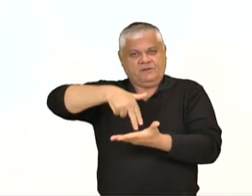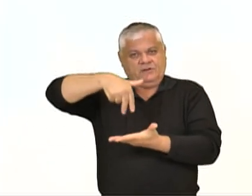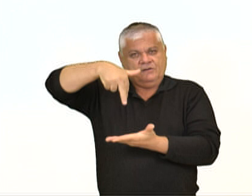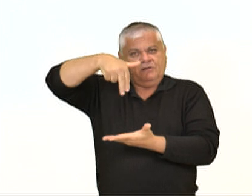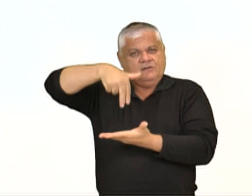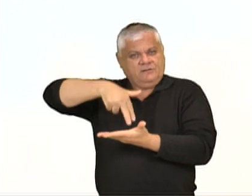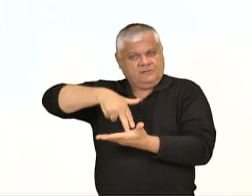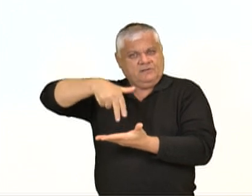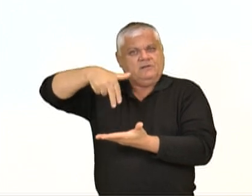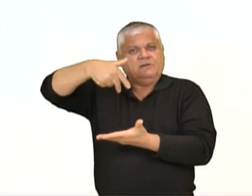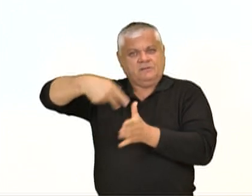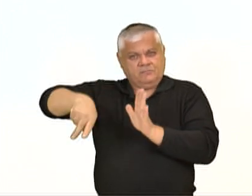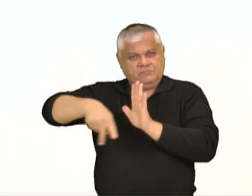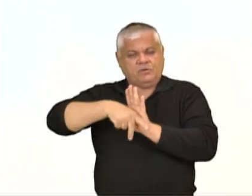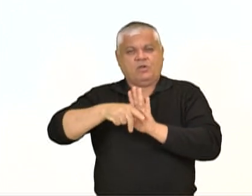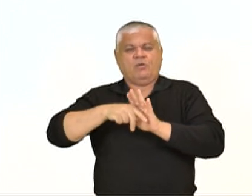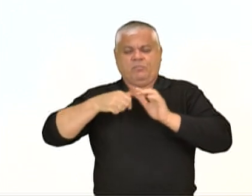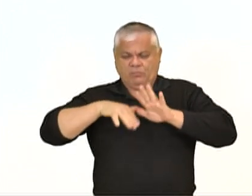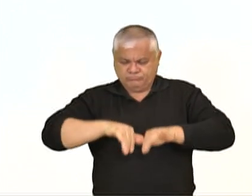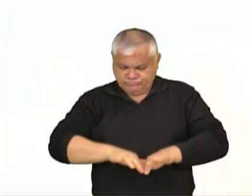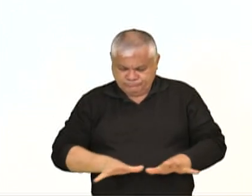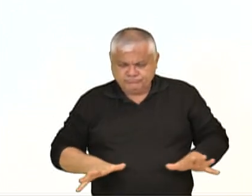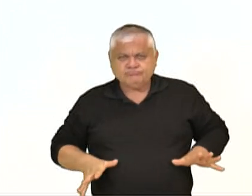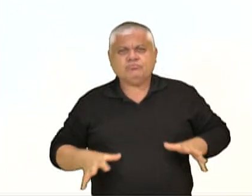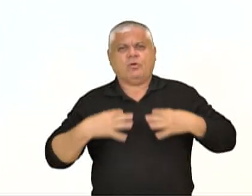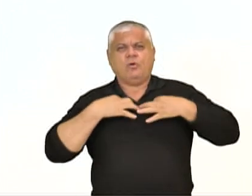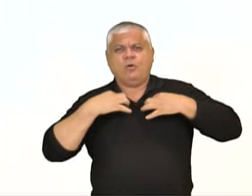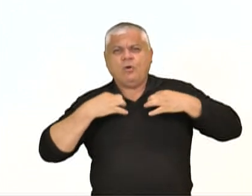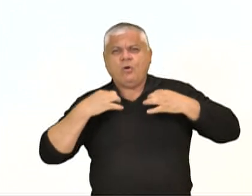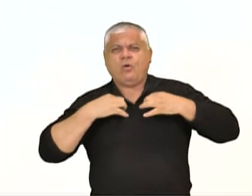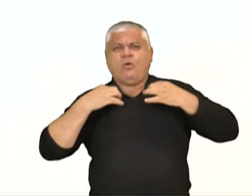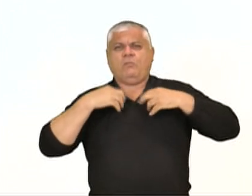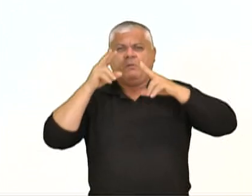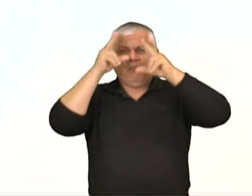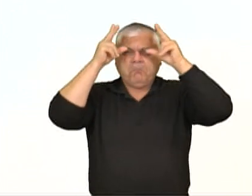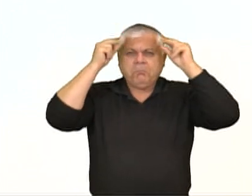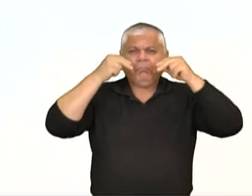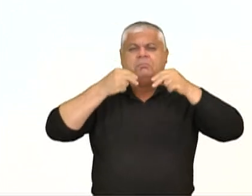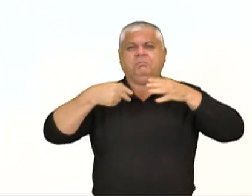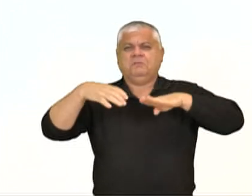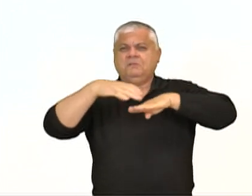clássico, vestimenta, ponteira, sapatilha, né,